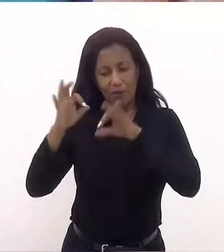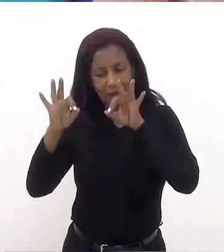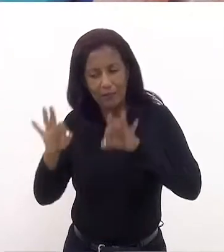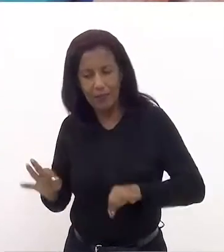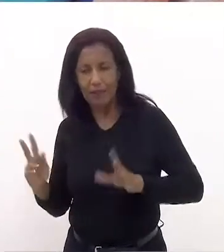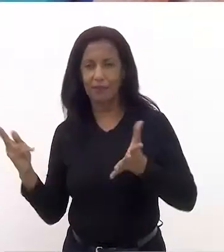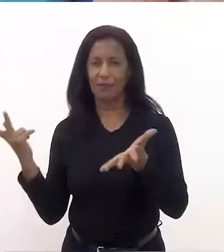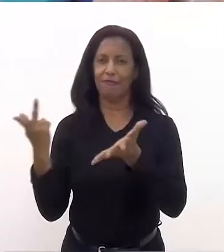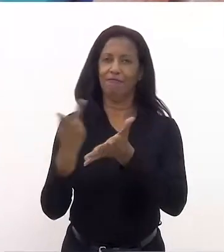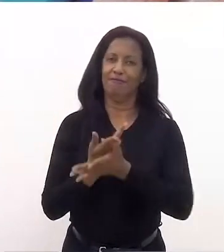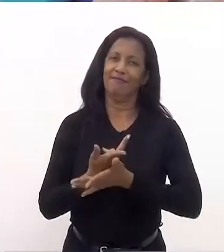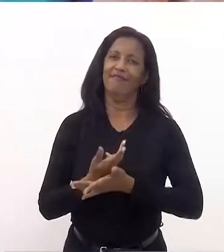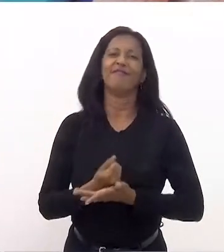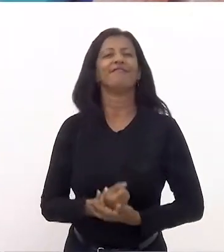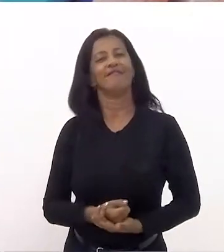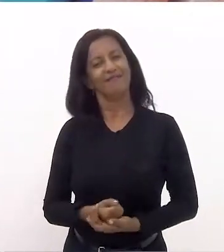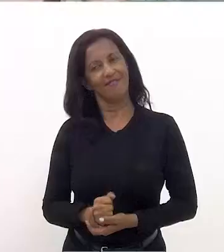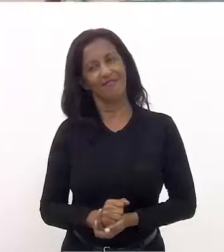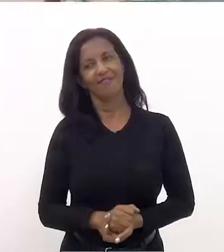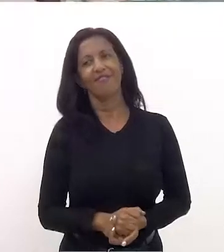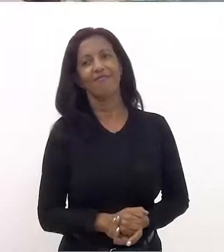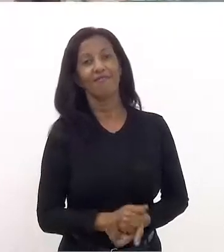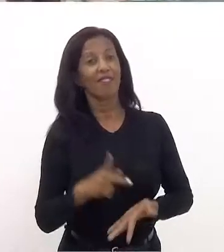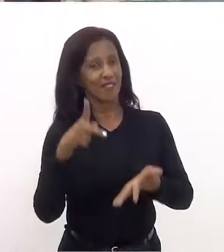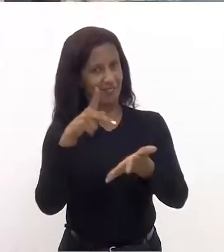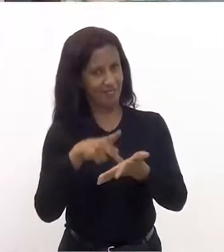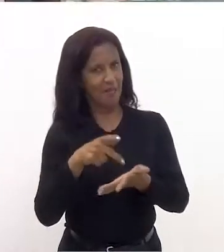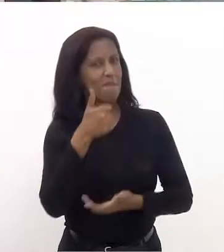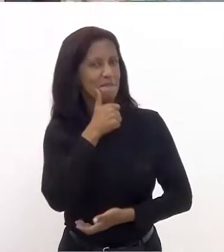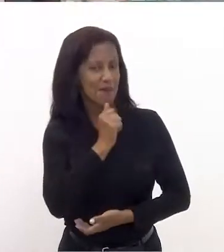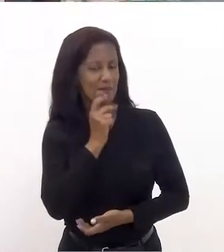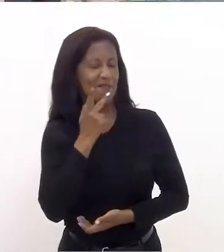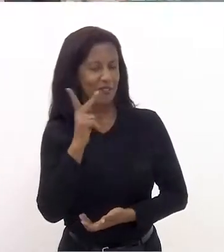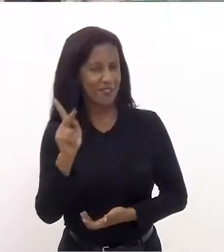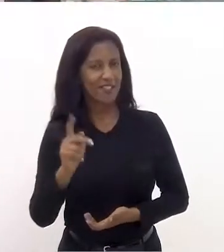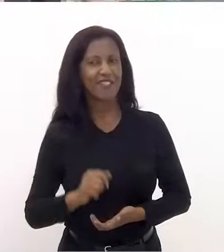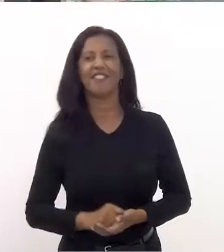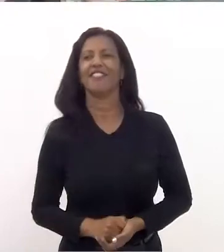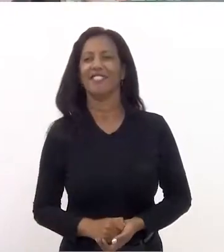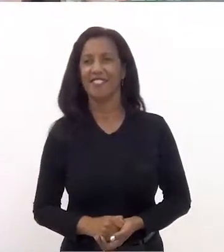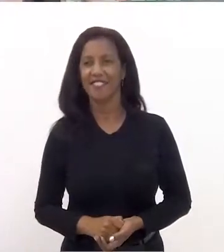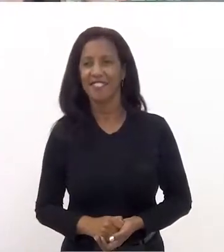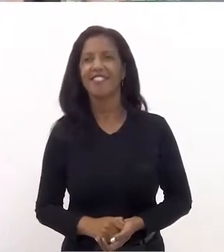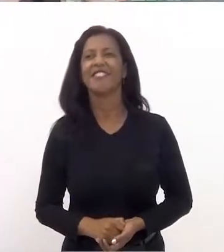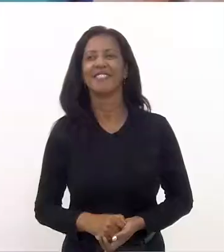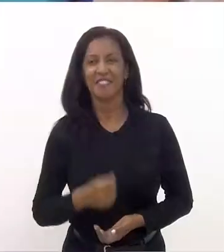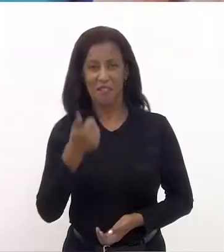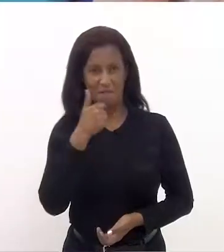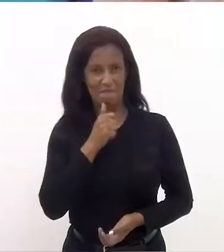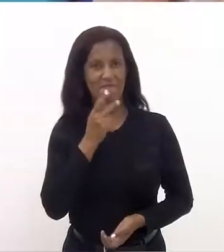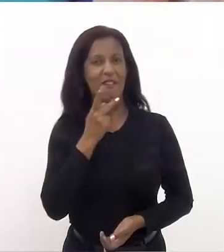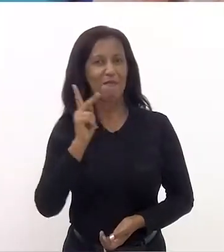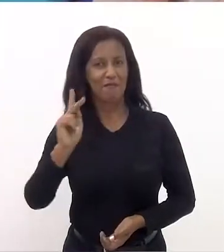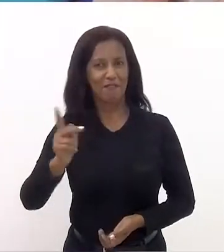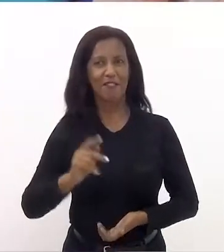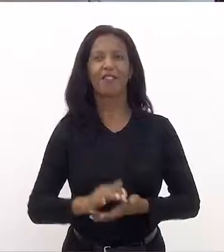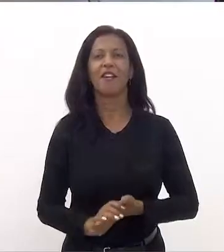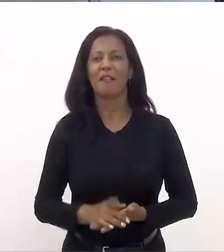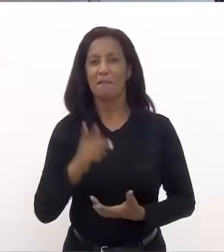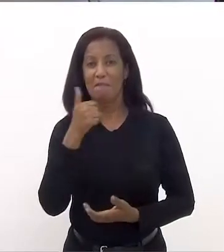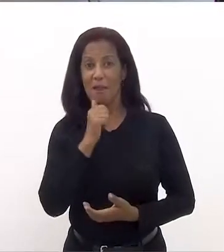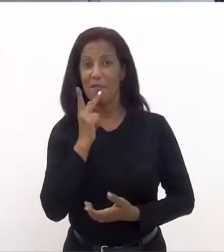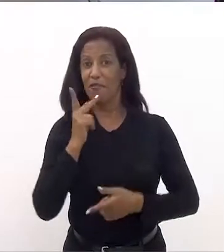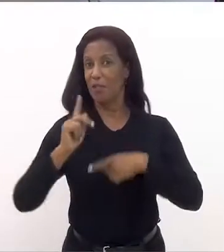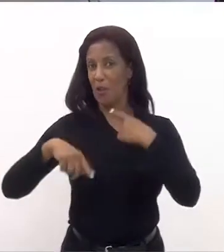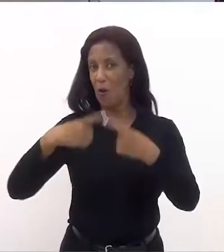acontecer no momento que rolasse. A minha mãe disse isso. E rolou. Disse isso? E rolou.